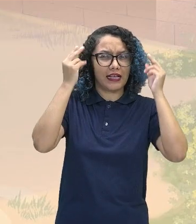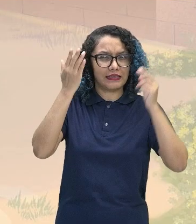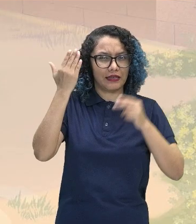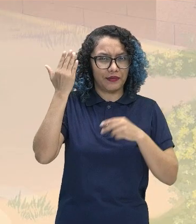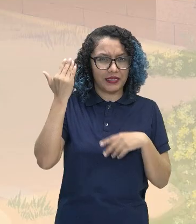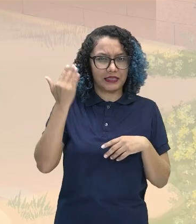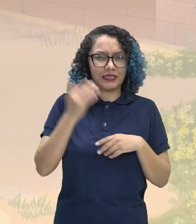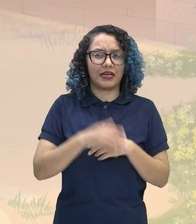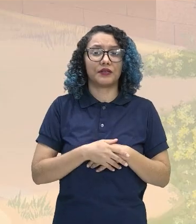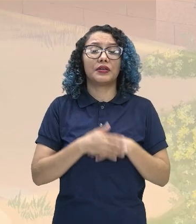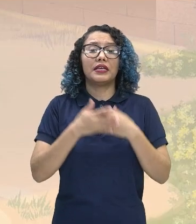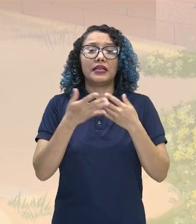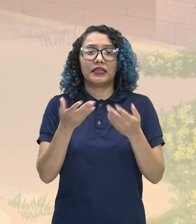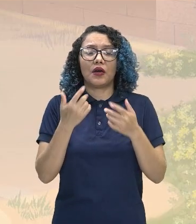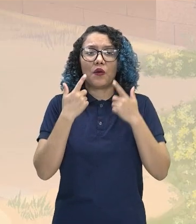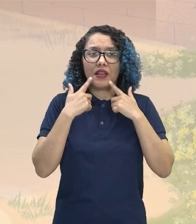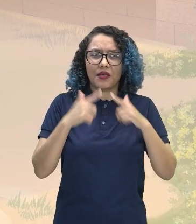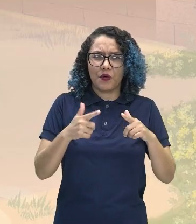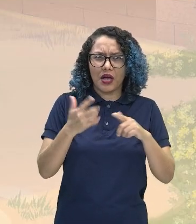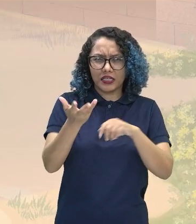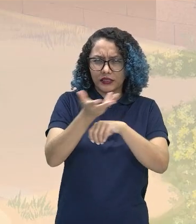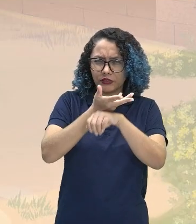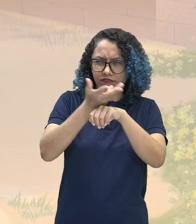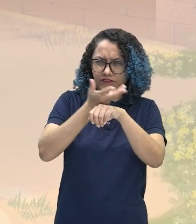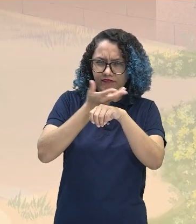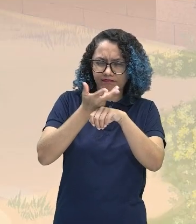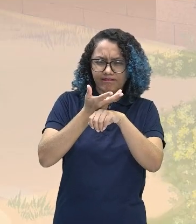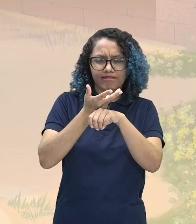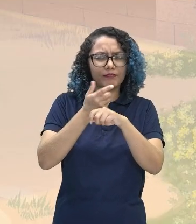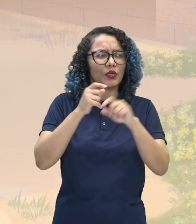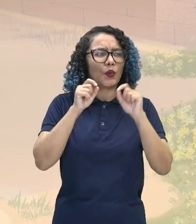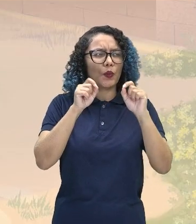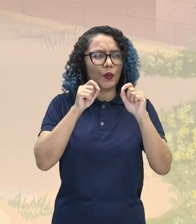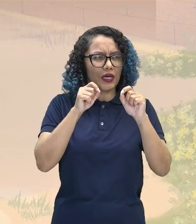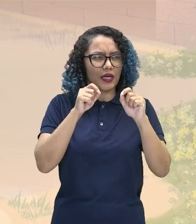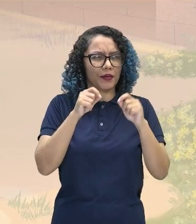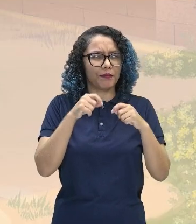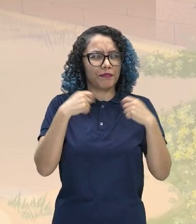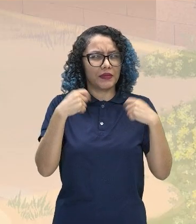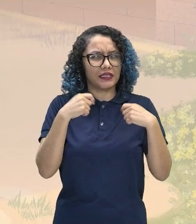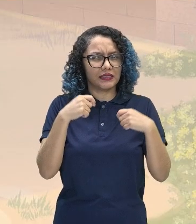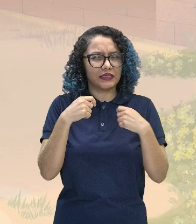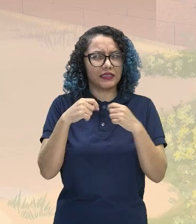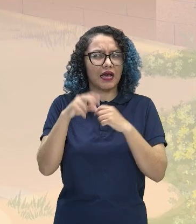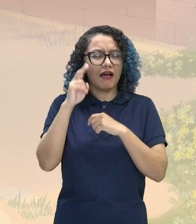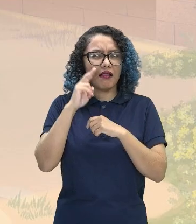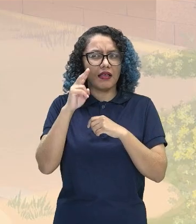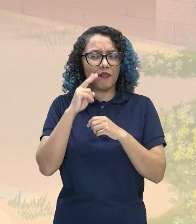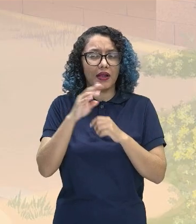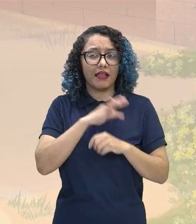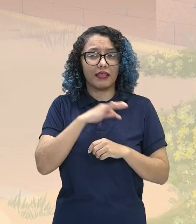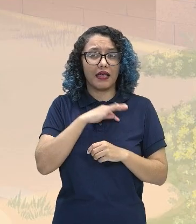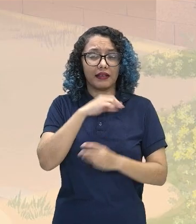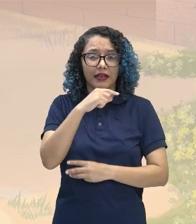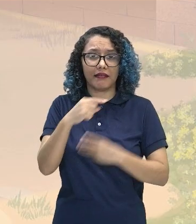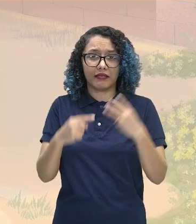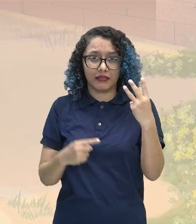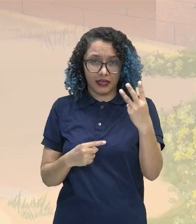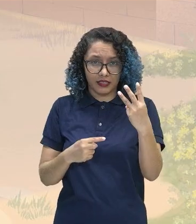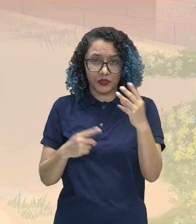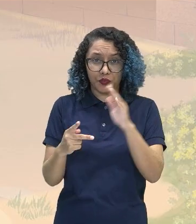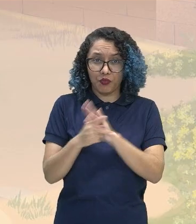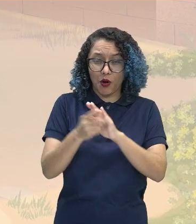linguagem persuasiva, persuasive language, eu quero relembrar 3 técnicas de persuasão que